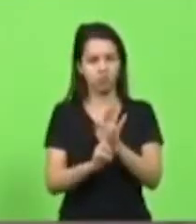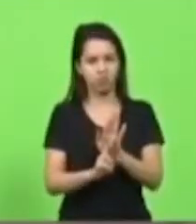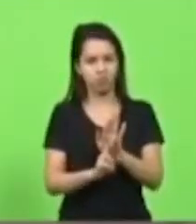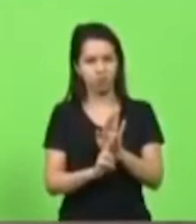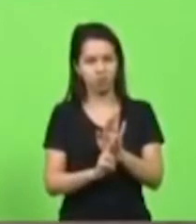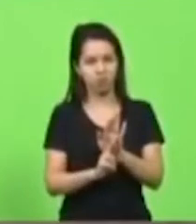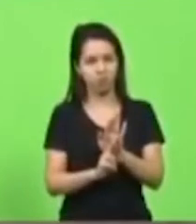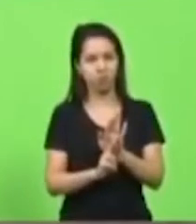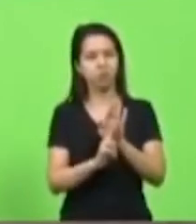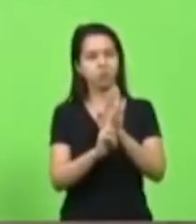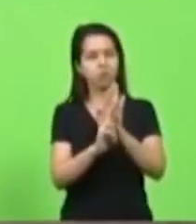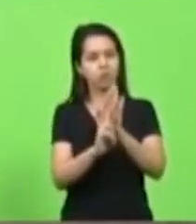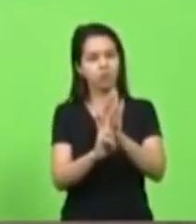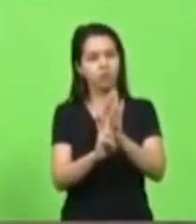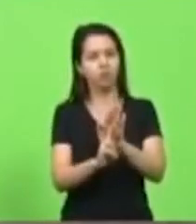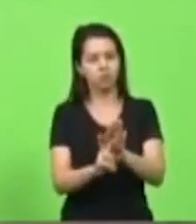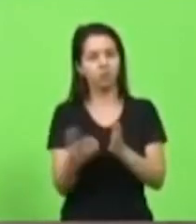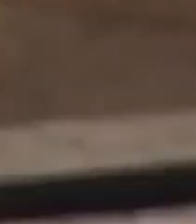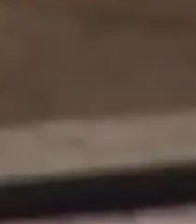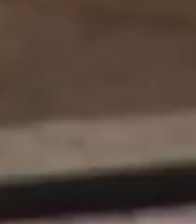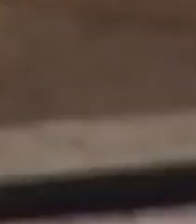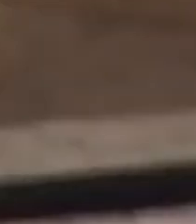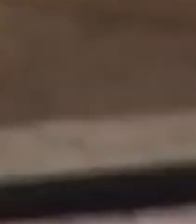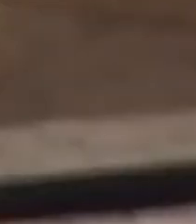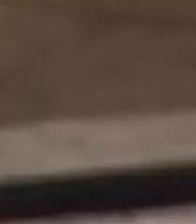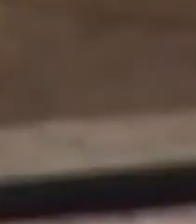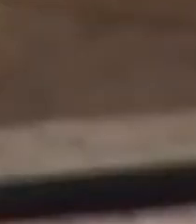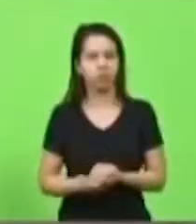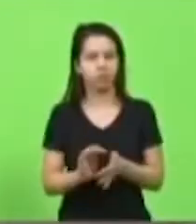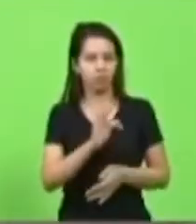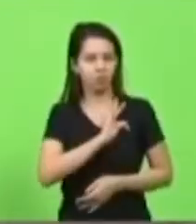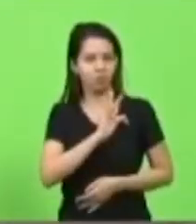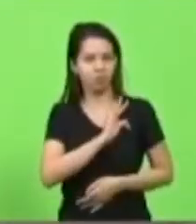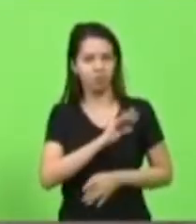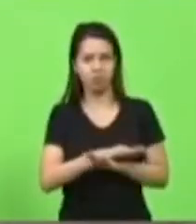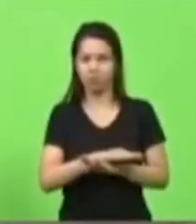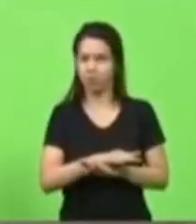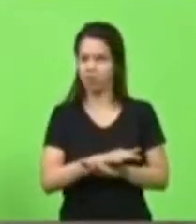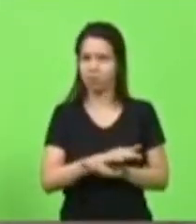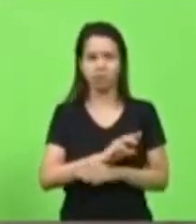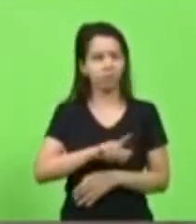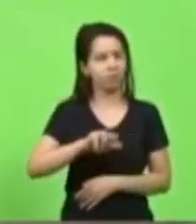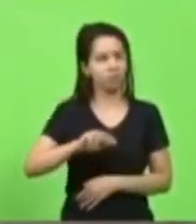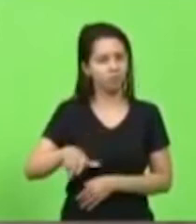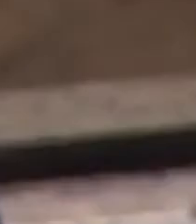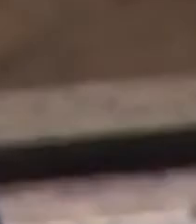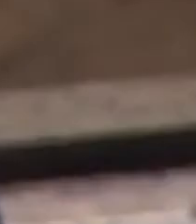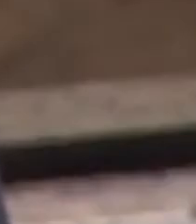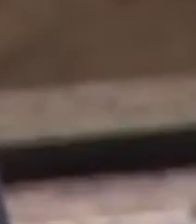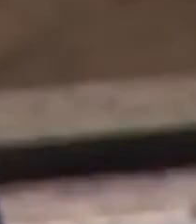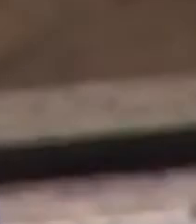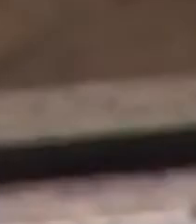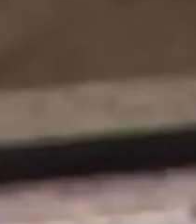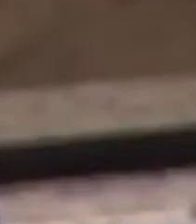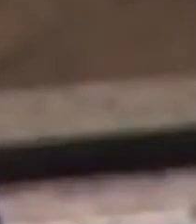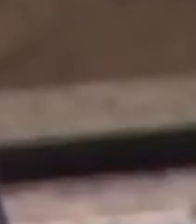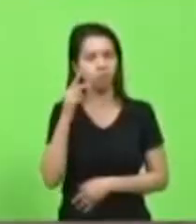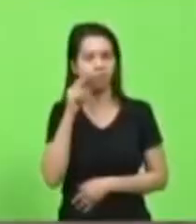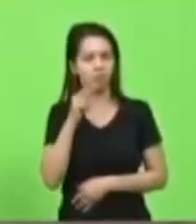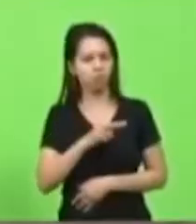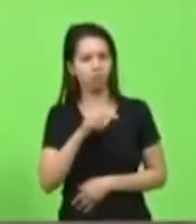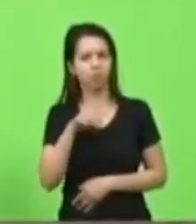que não é técnico, é político. Quando eles viram que era do deputado Gessé, o governador Moisés